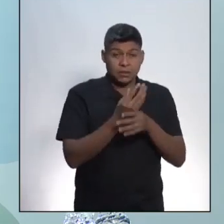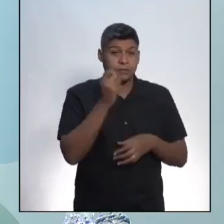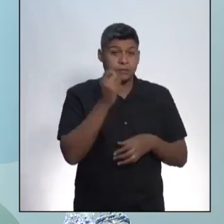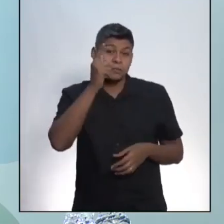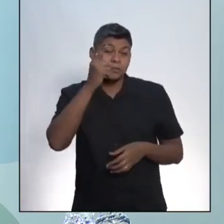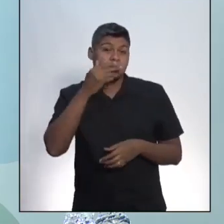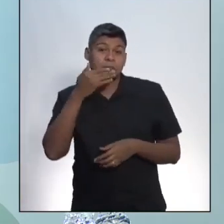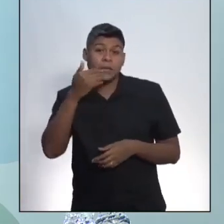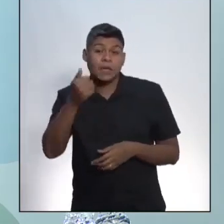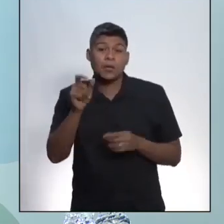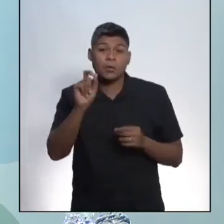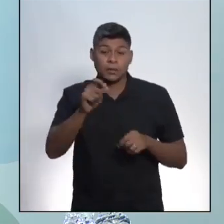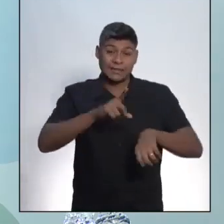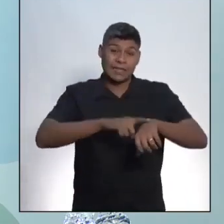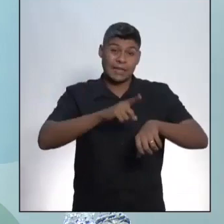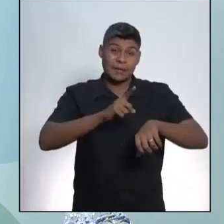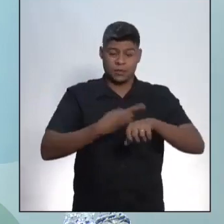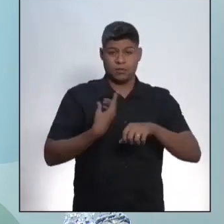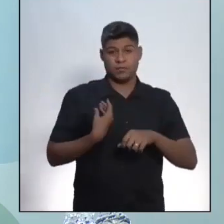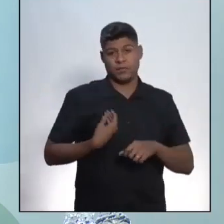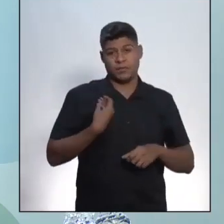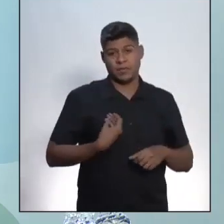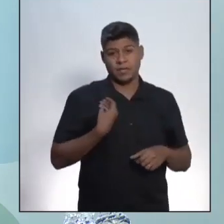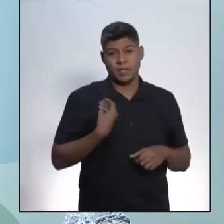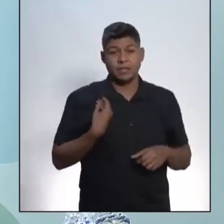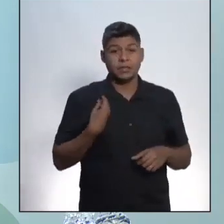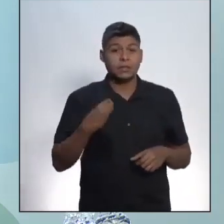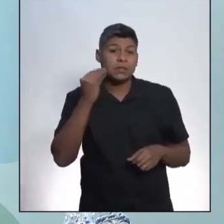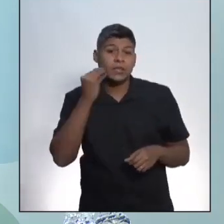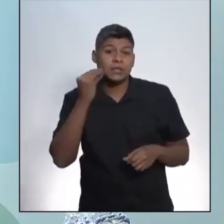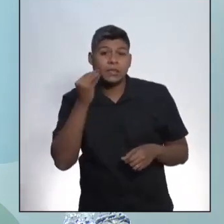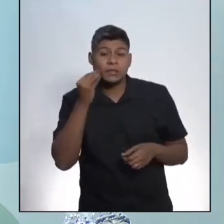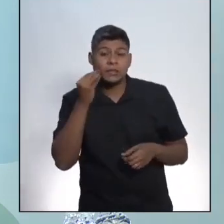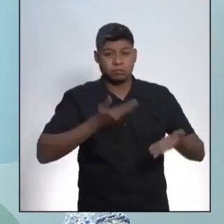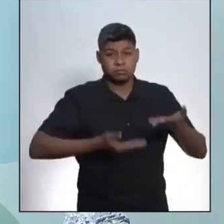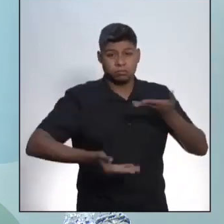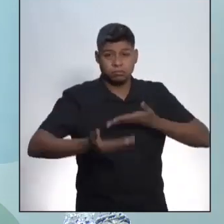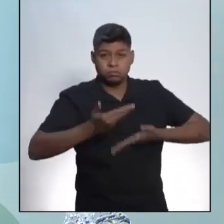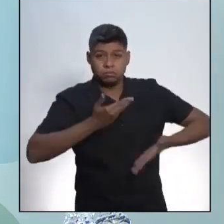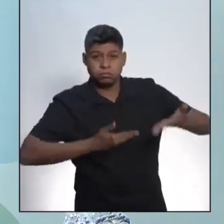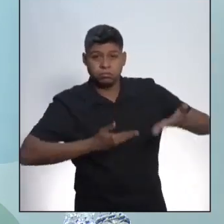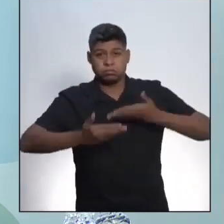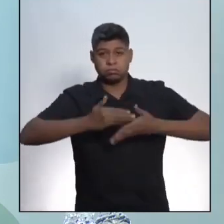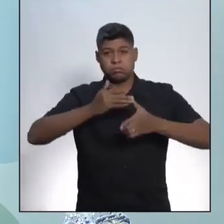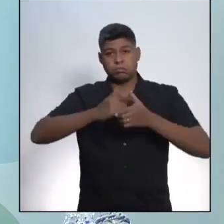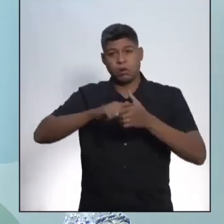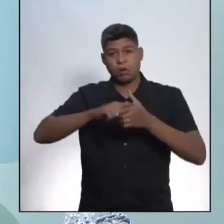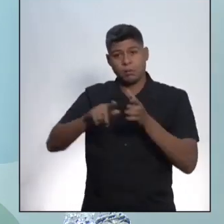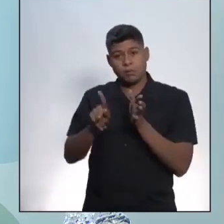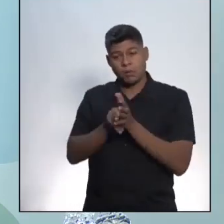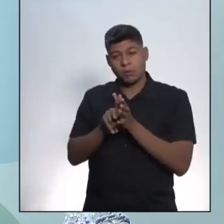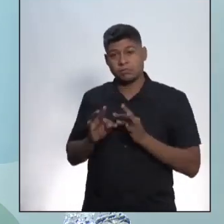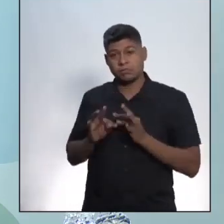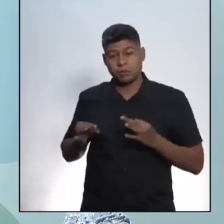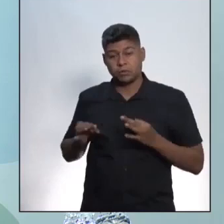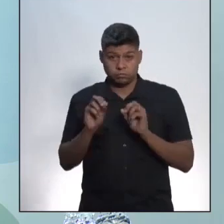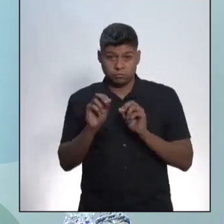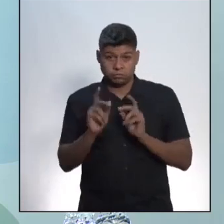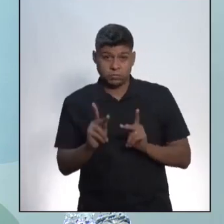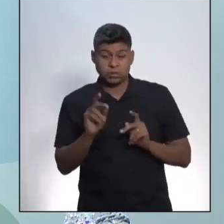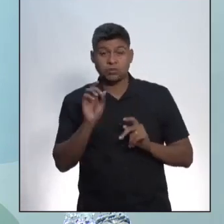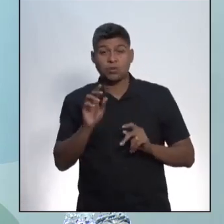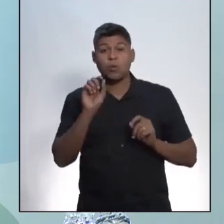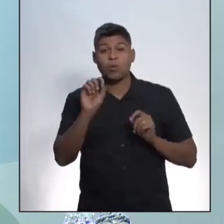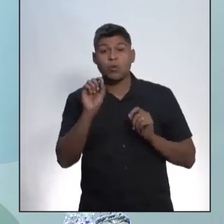condições para que este período seja vivenciado, tentando mitigar todos os desconfortos inerentes a tudo isso. Então, só fazer